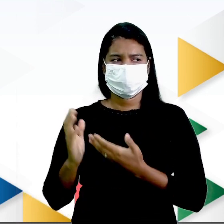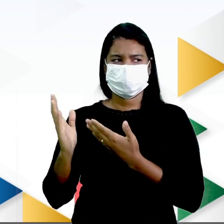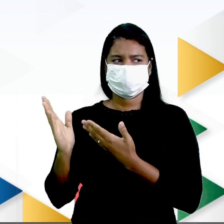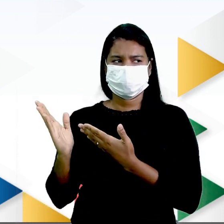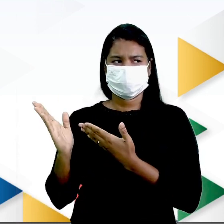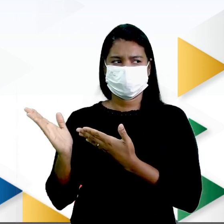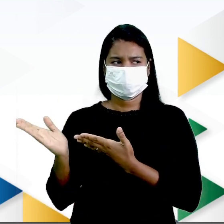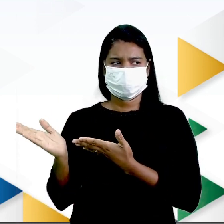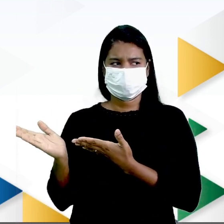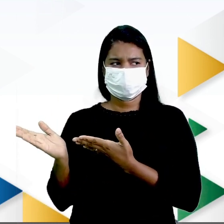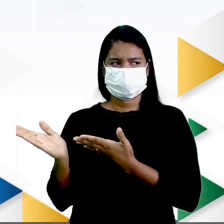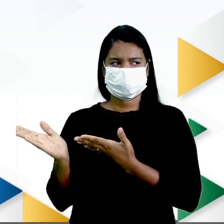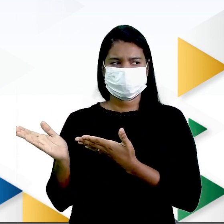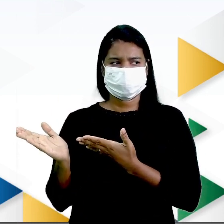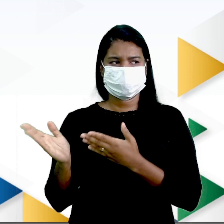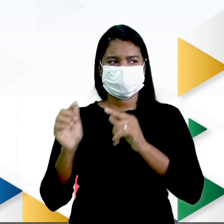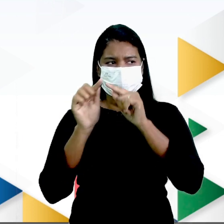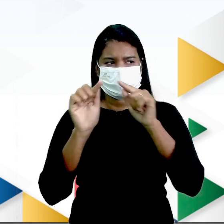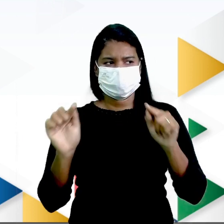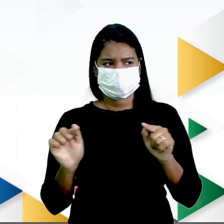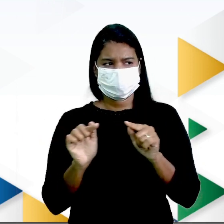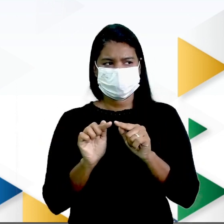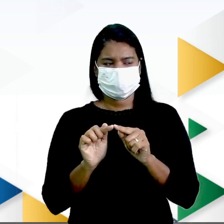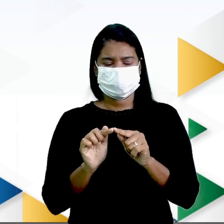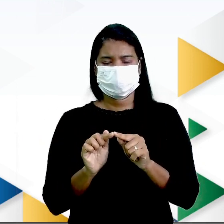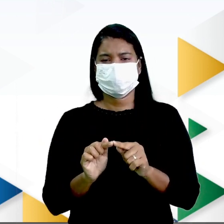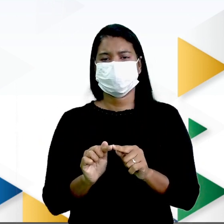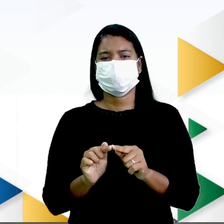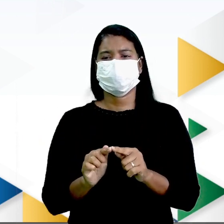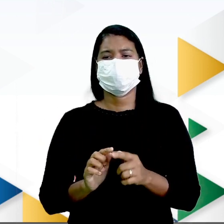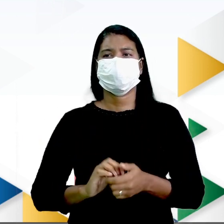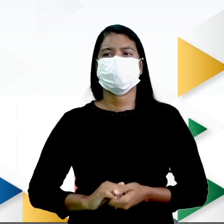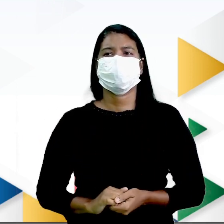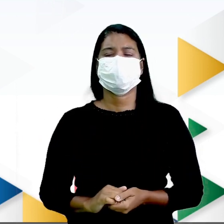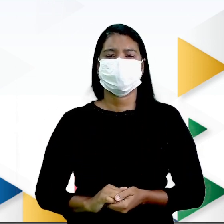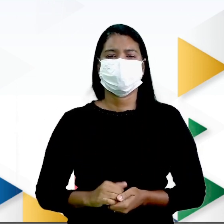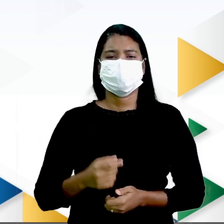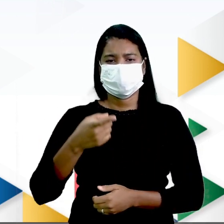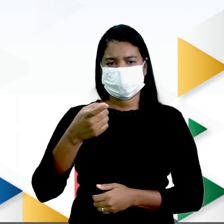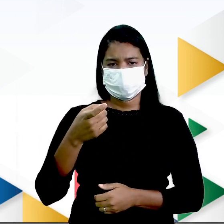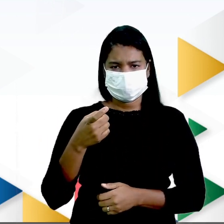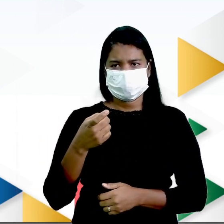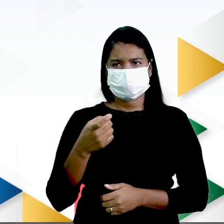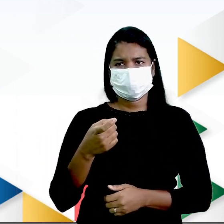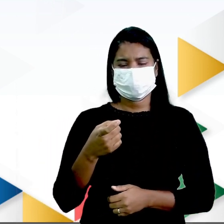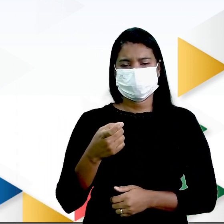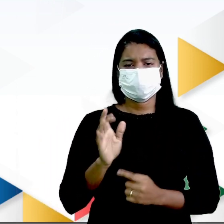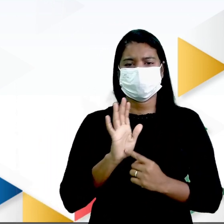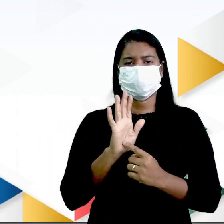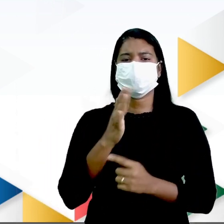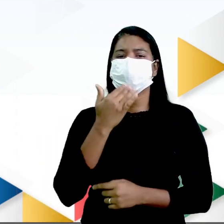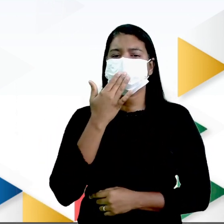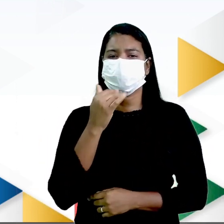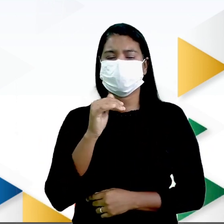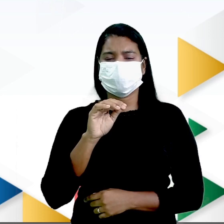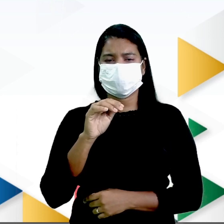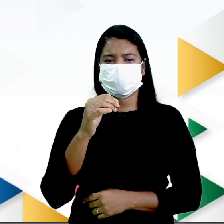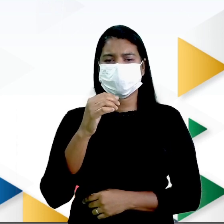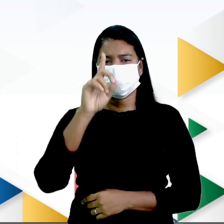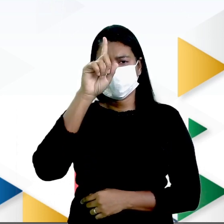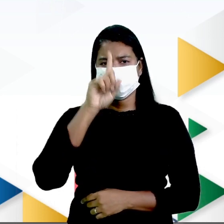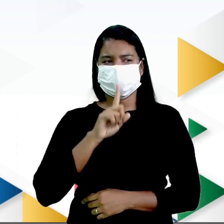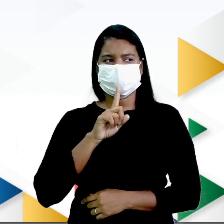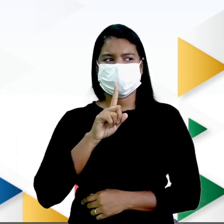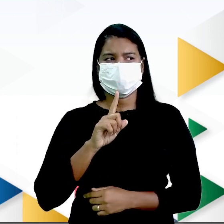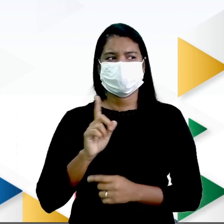sequência do ladinho dele, colado com ele, um triângulo. E o X está lá, ó, na abertura do ângulo na cor amarelinha. Aí, tá vendo? Perto da